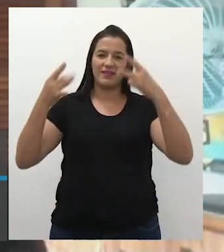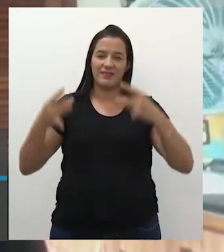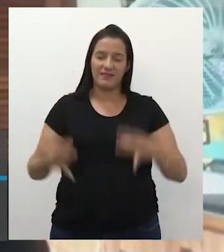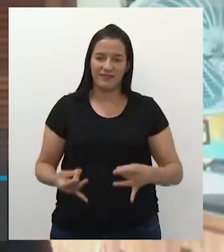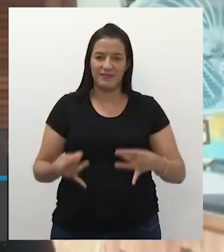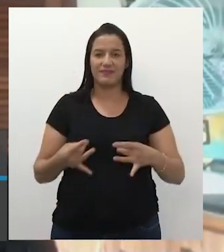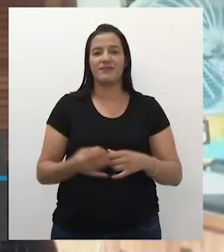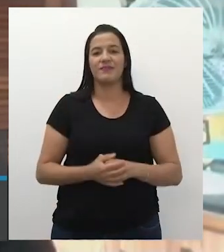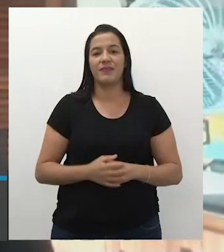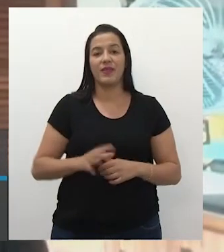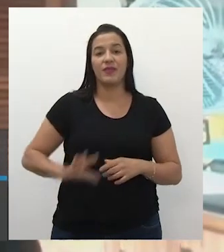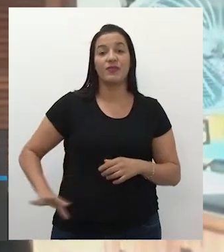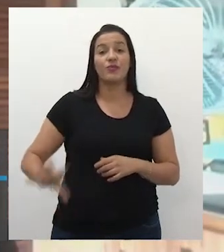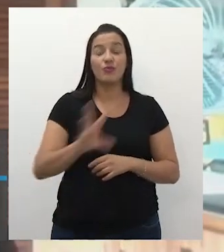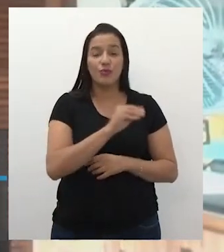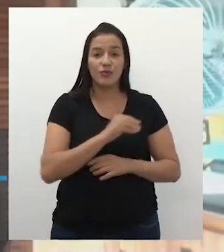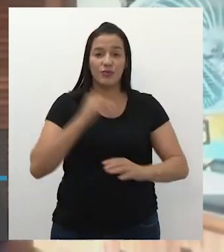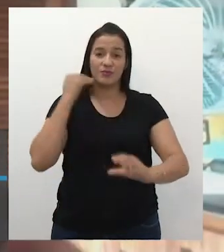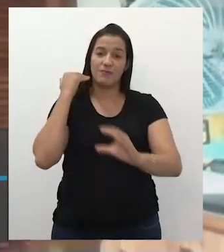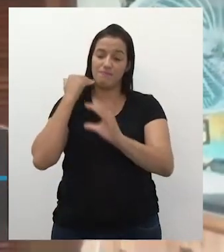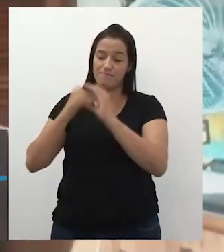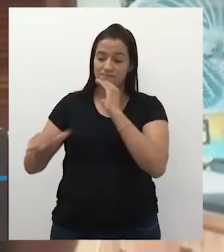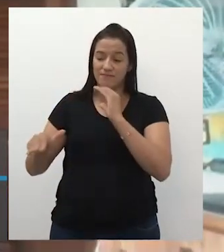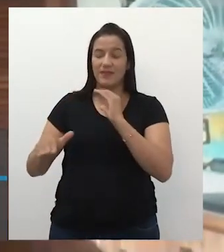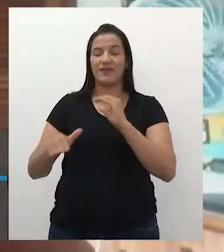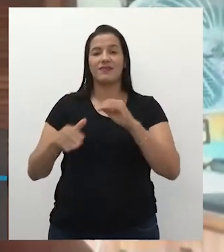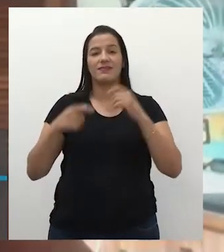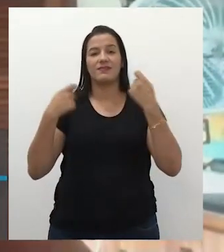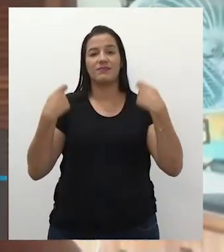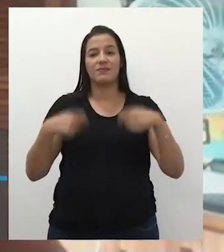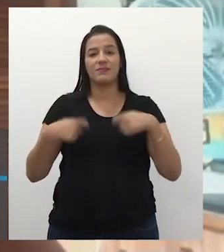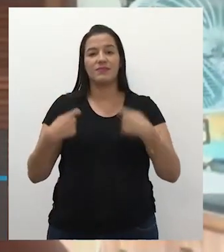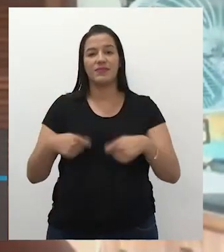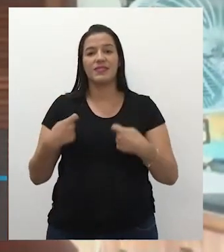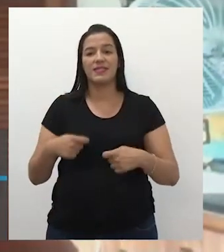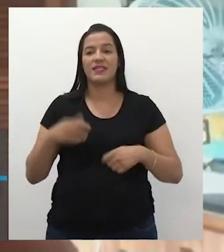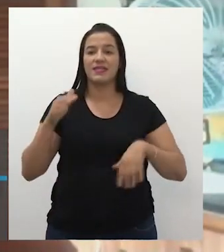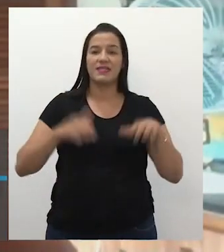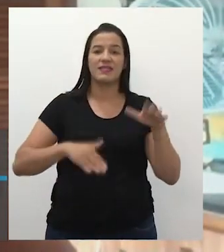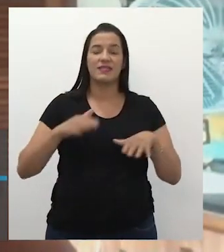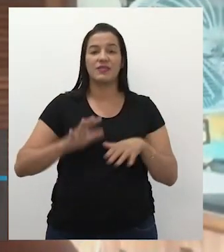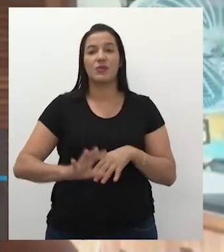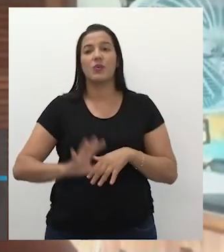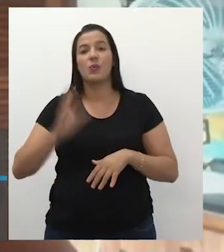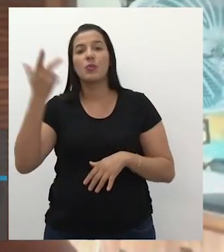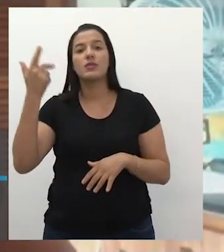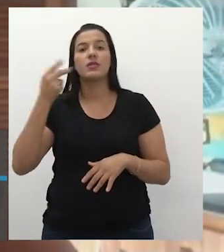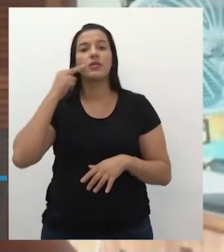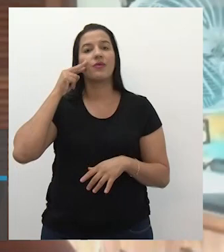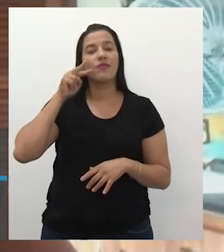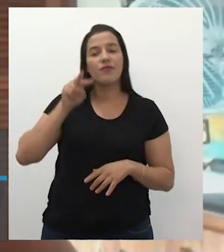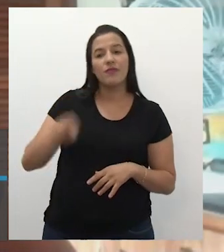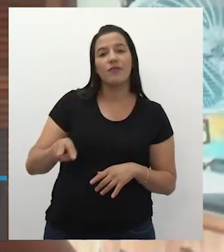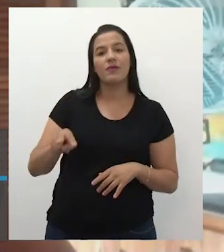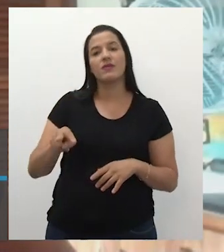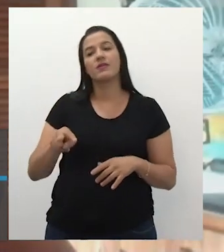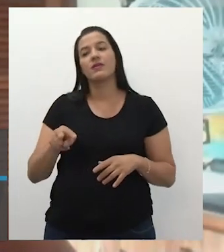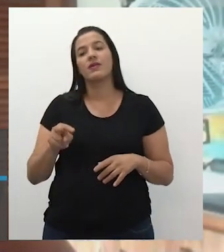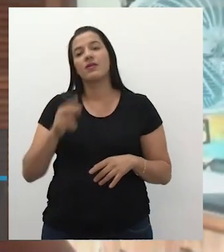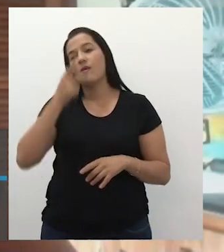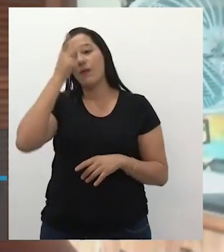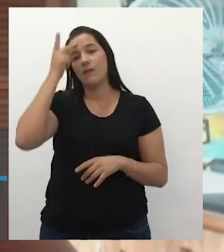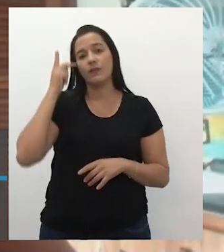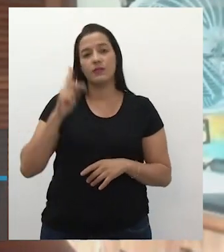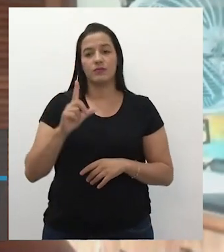assim, as nossas mensagens, quando elas se dão sem que eu tenha condições de olhar, né, de ver como é que a pessoa